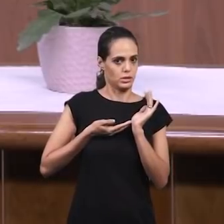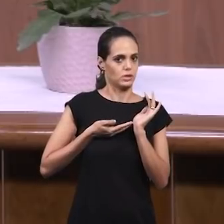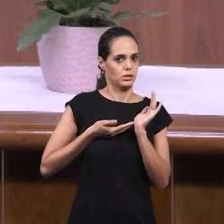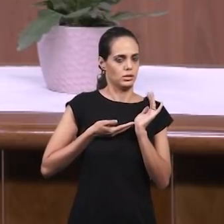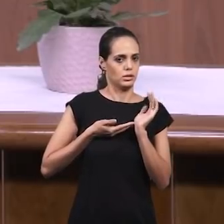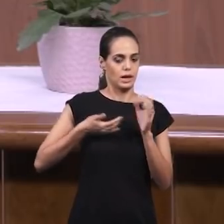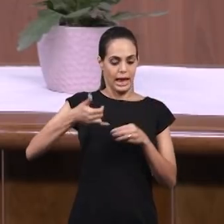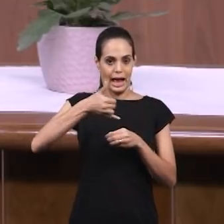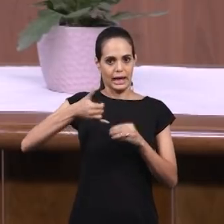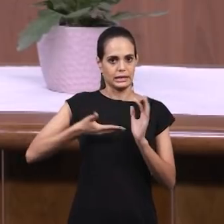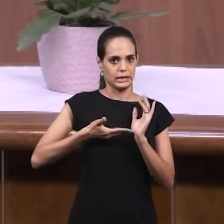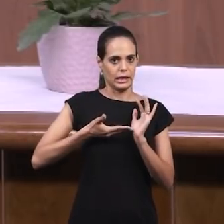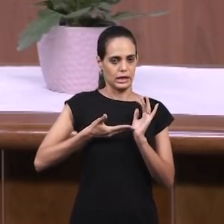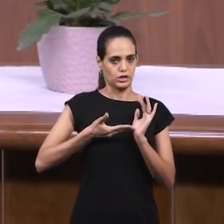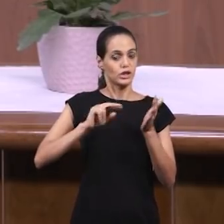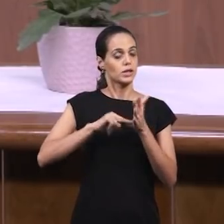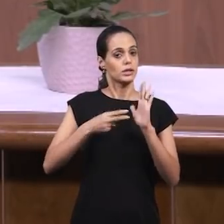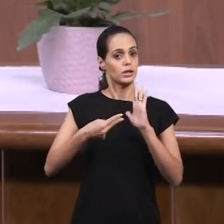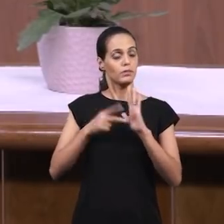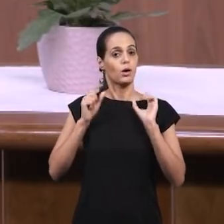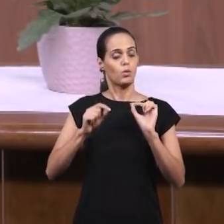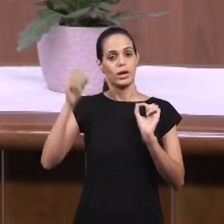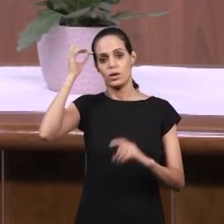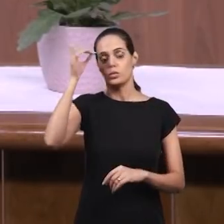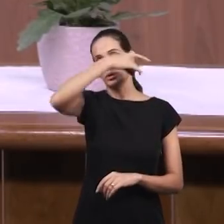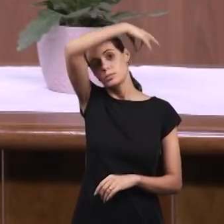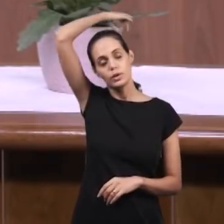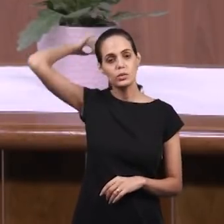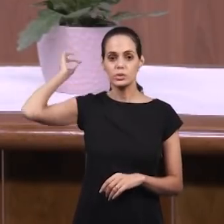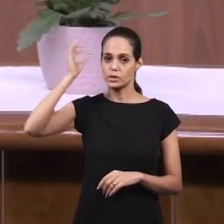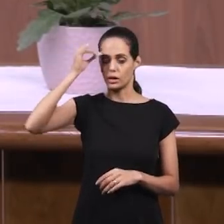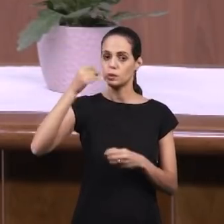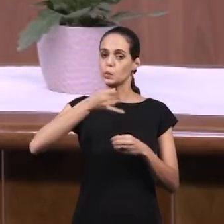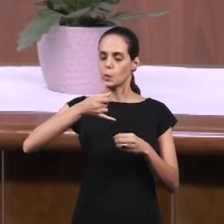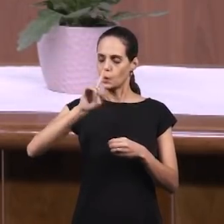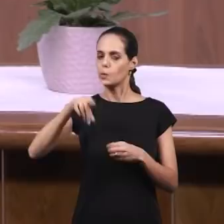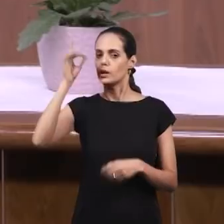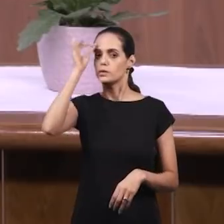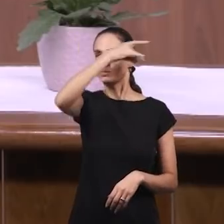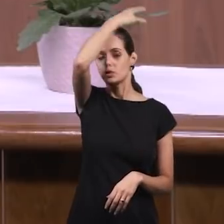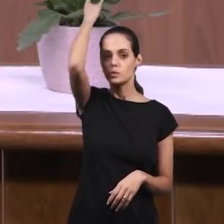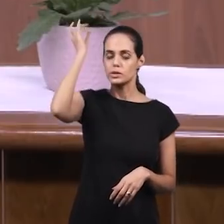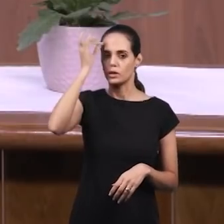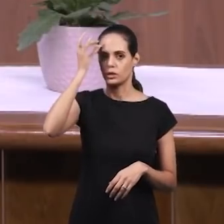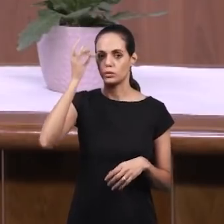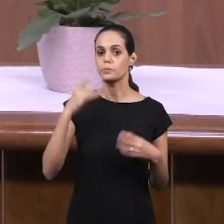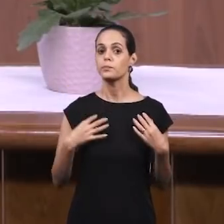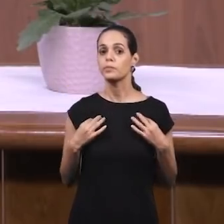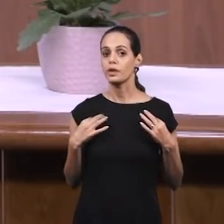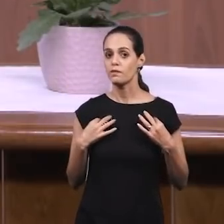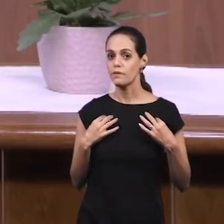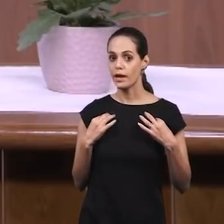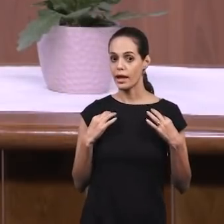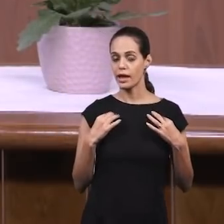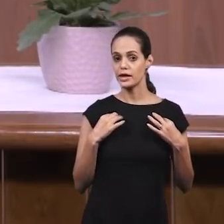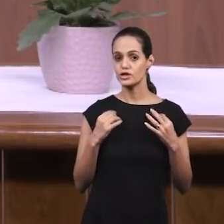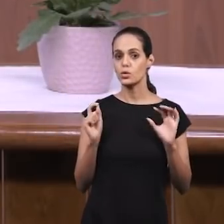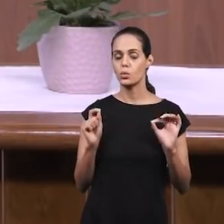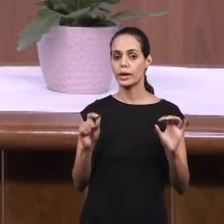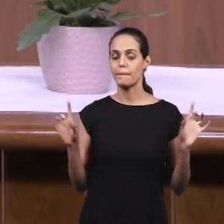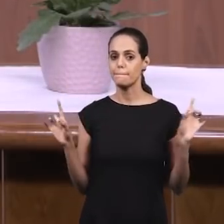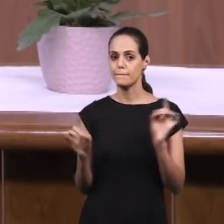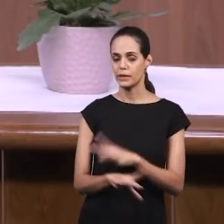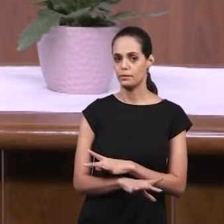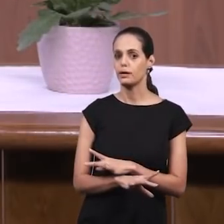precisam do Espírito Santo. Olha, vocês precisam de ter vestes preparados. E aqui na carta